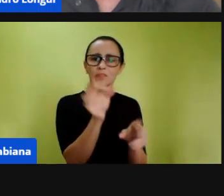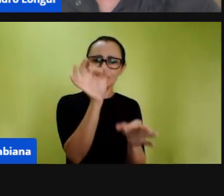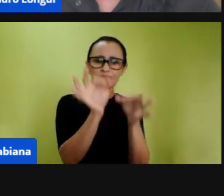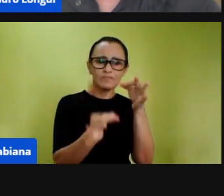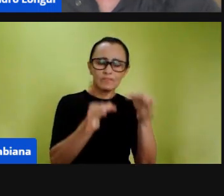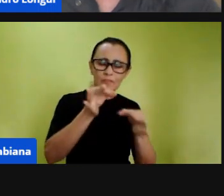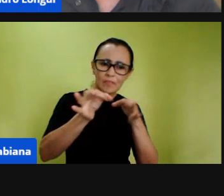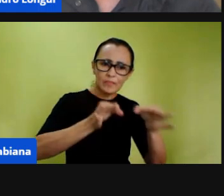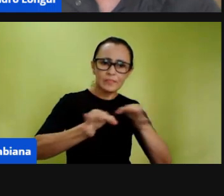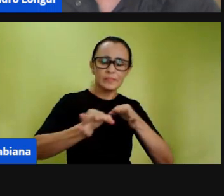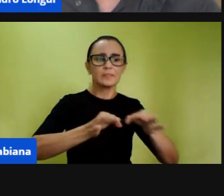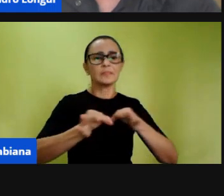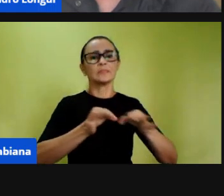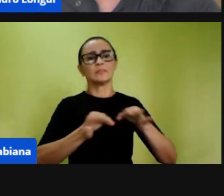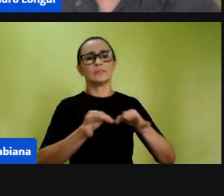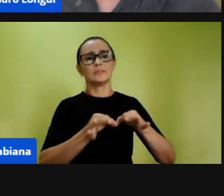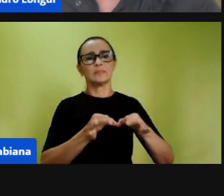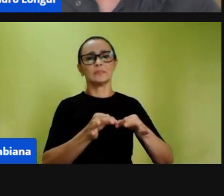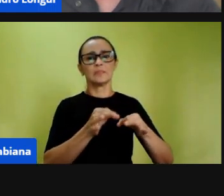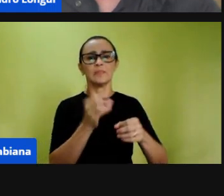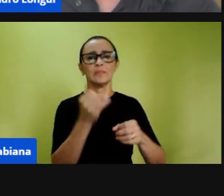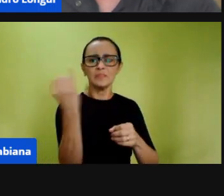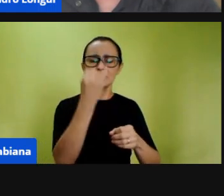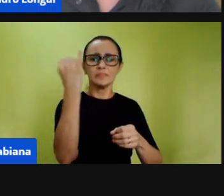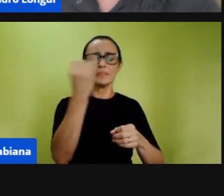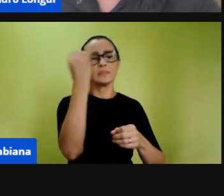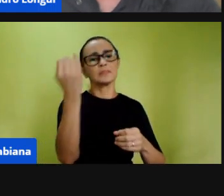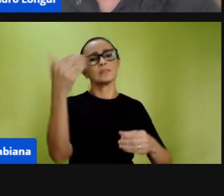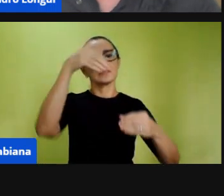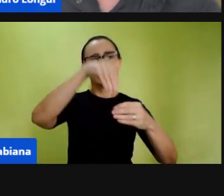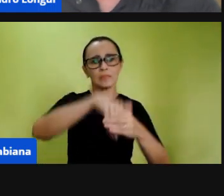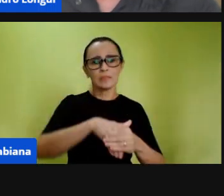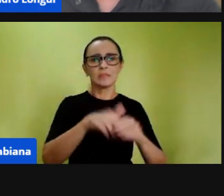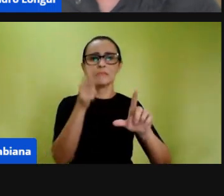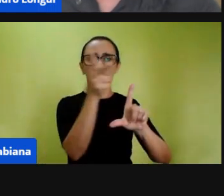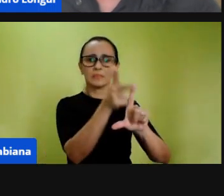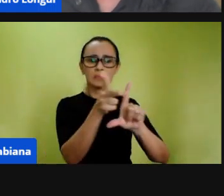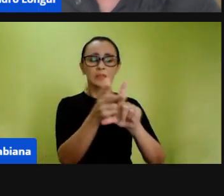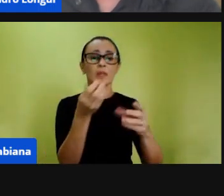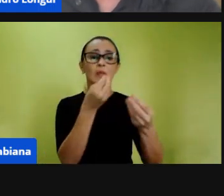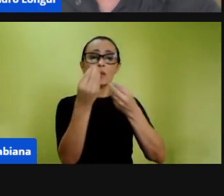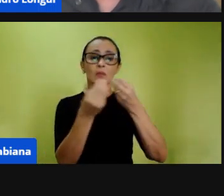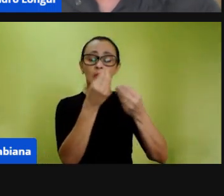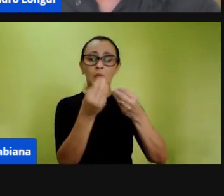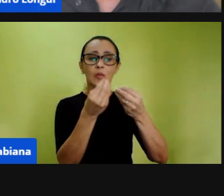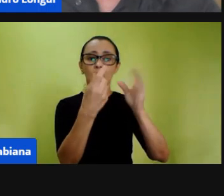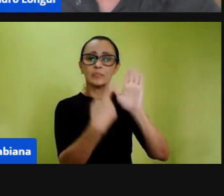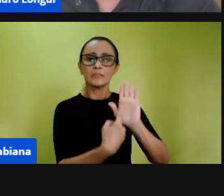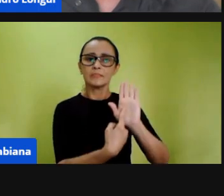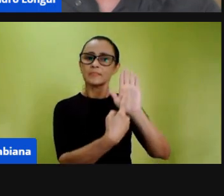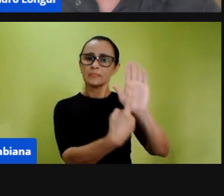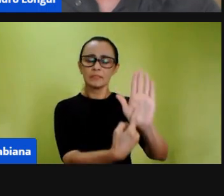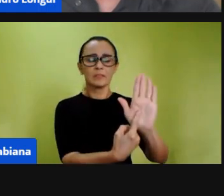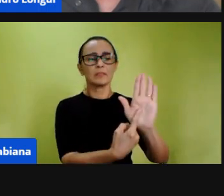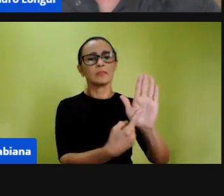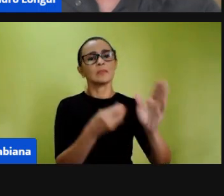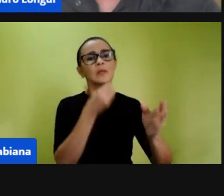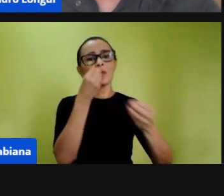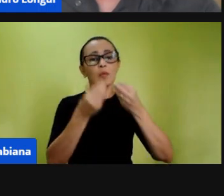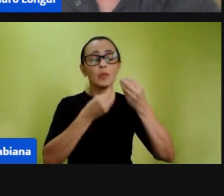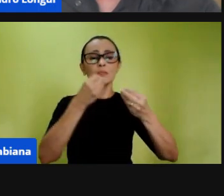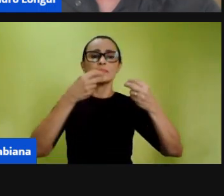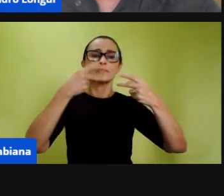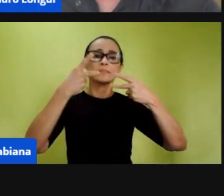importante. Né? O que você vai colocar, de que forma vai expor, de que forma vai falar, e assim por diante, né? E manter